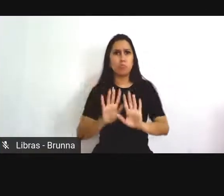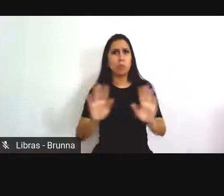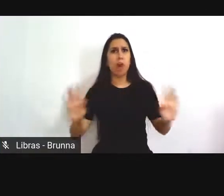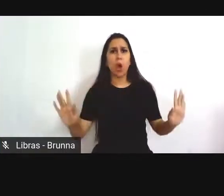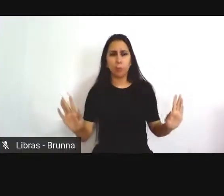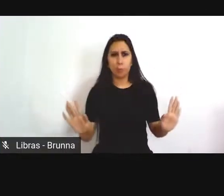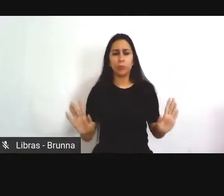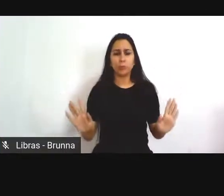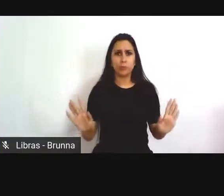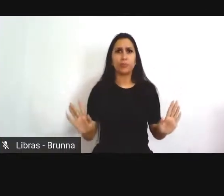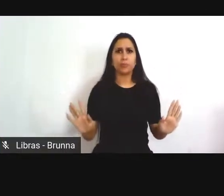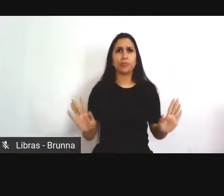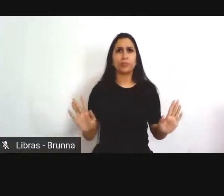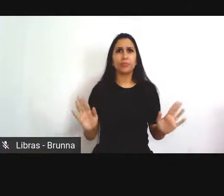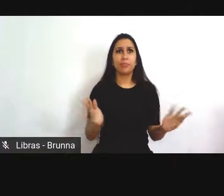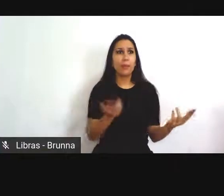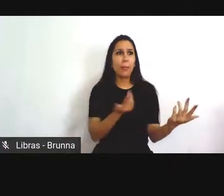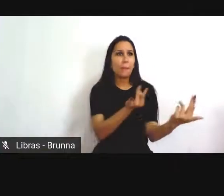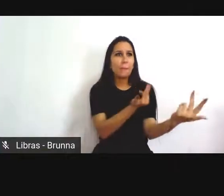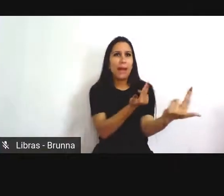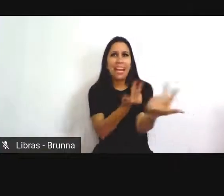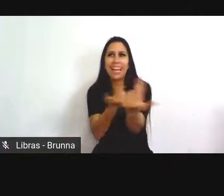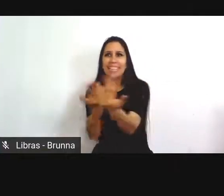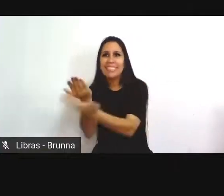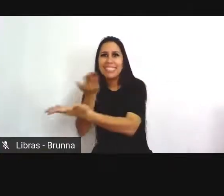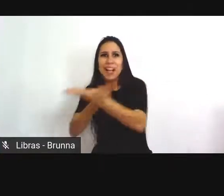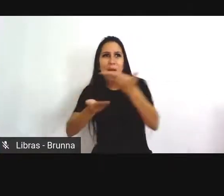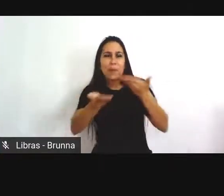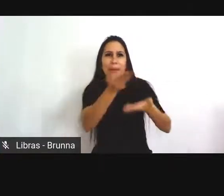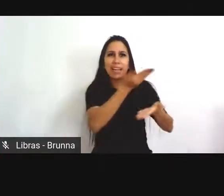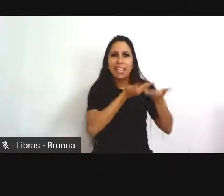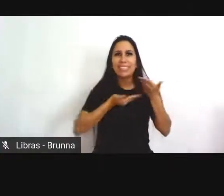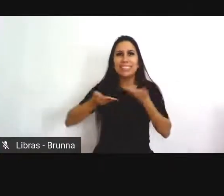se parecem, cada família infeliz é infeliz à sua